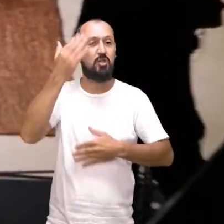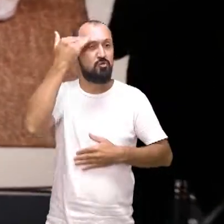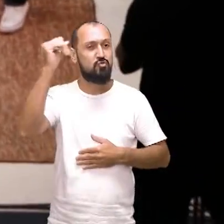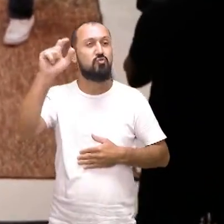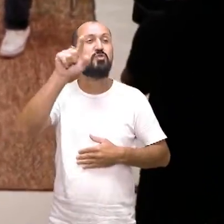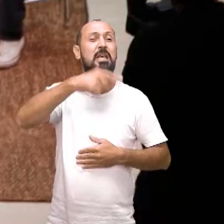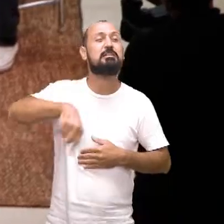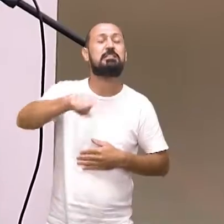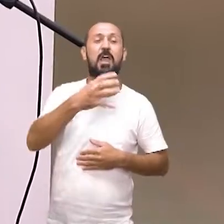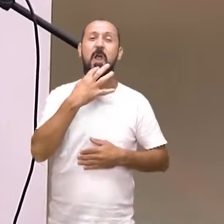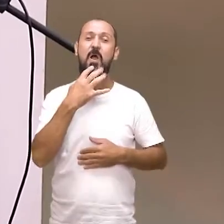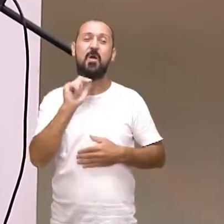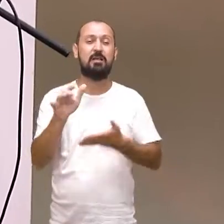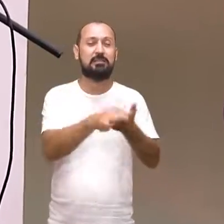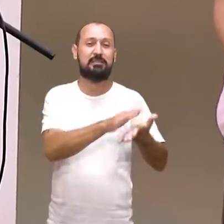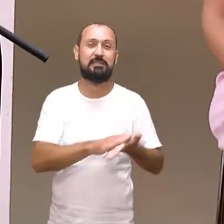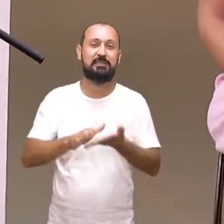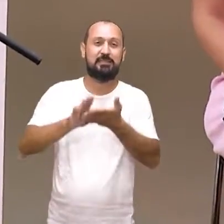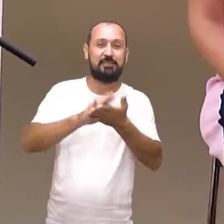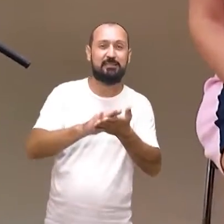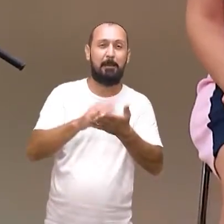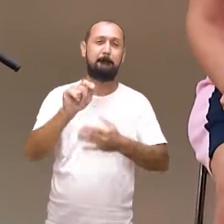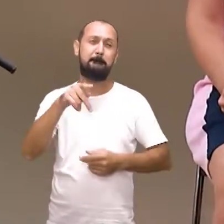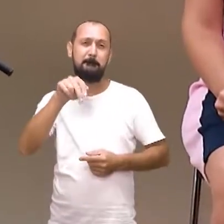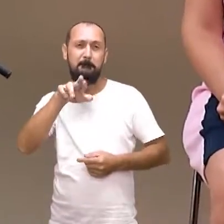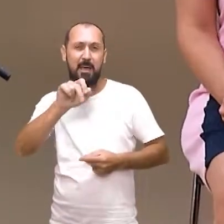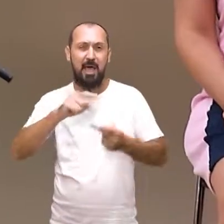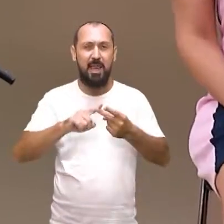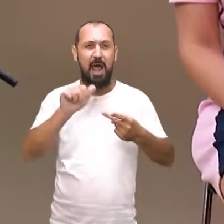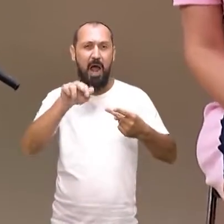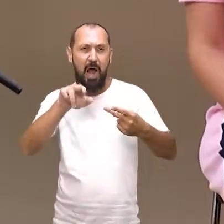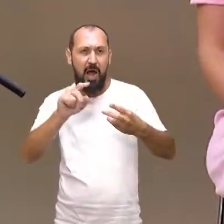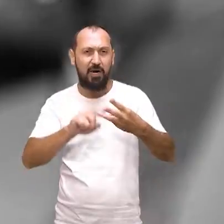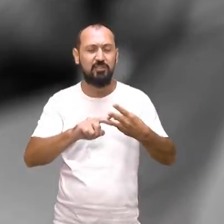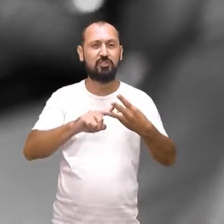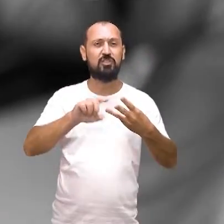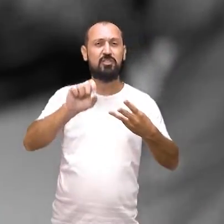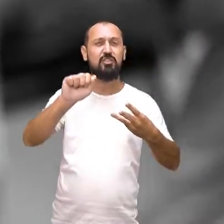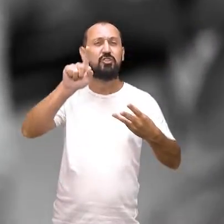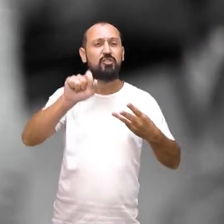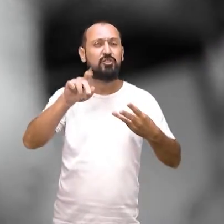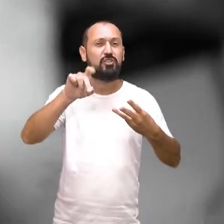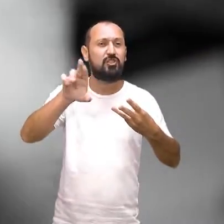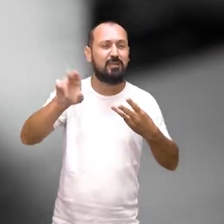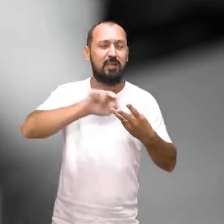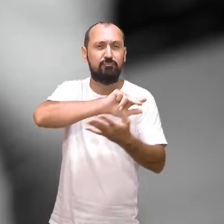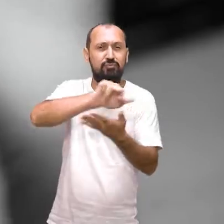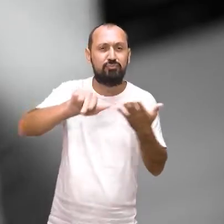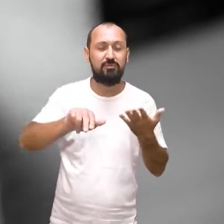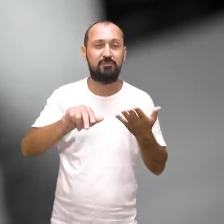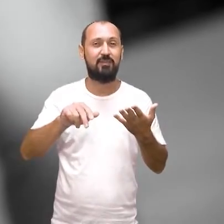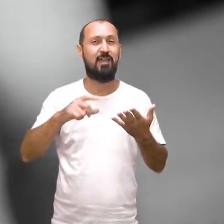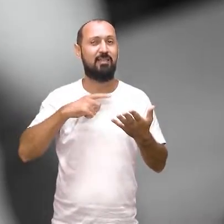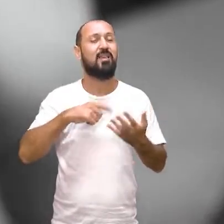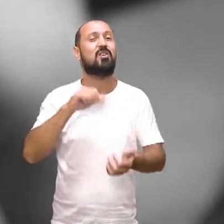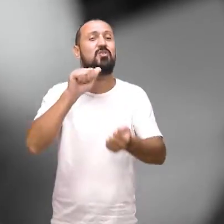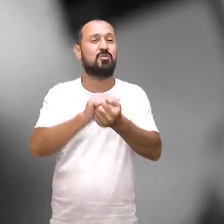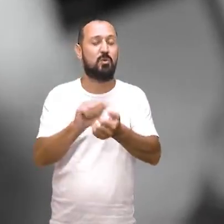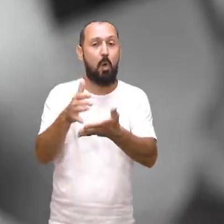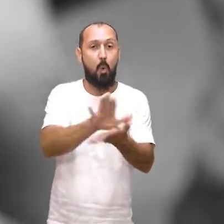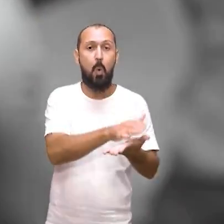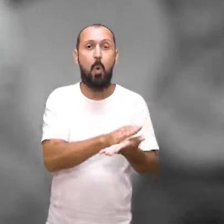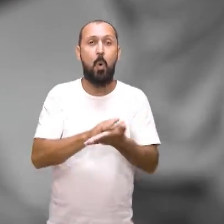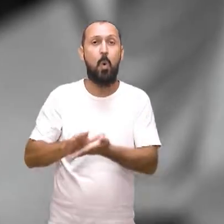de grandes sucessos que marcaram a história do samba. Péricles, Arte Popular, Xande de Pilares, entre outros.